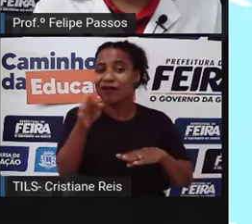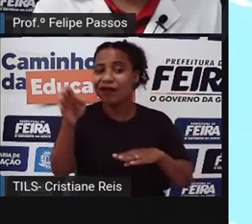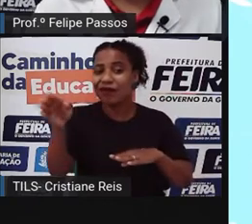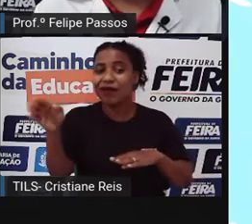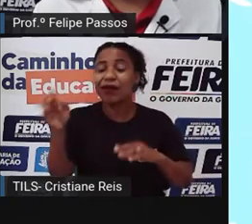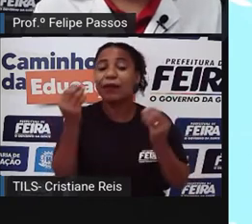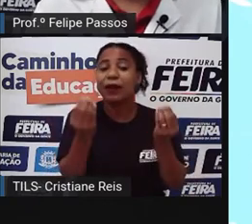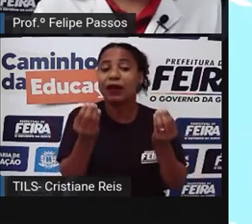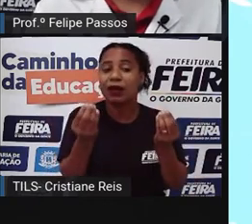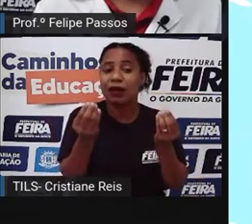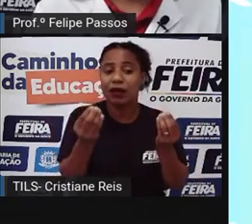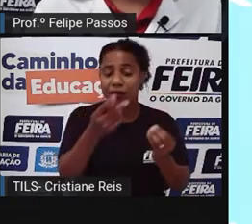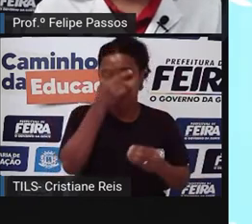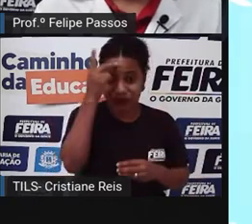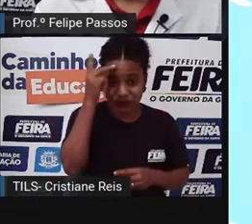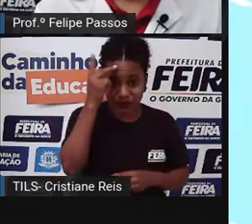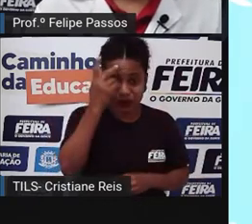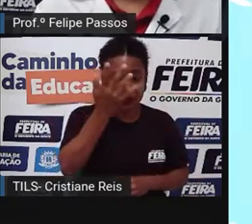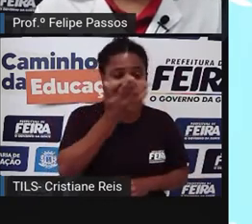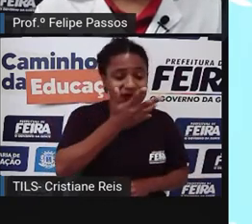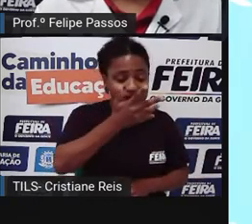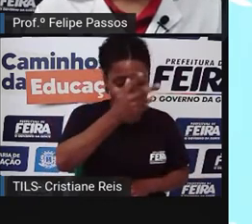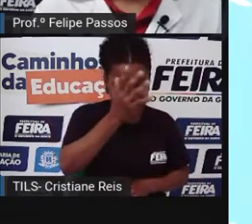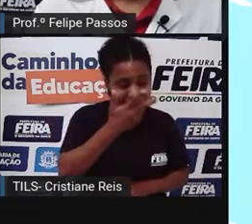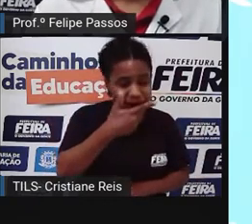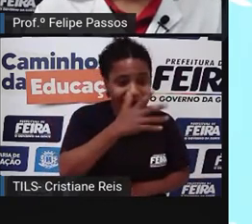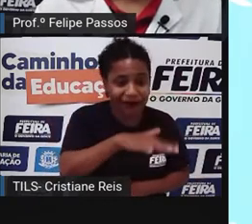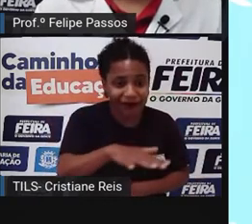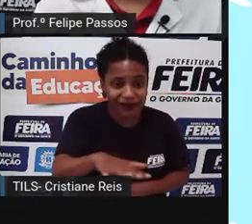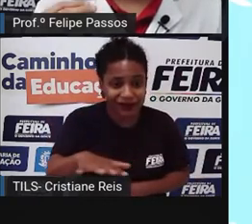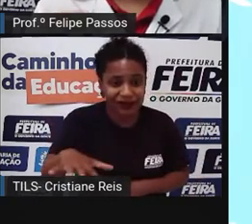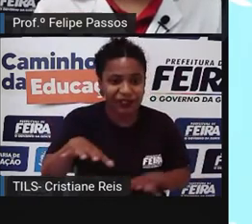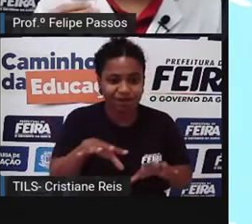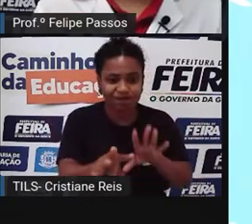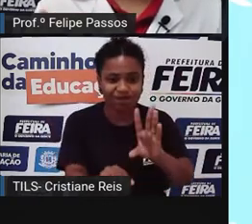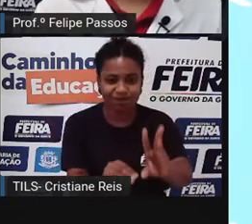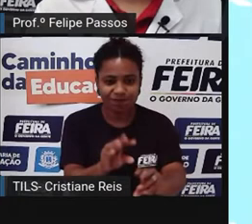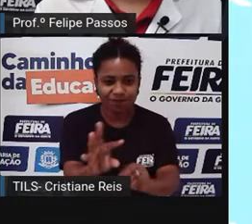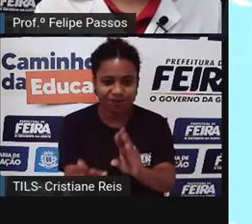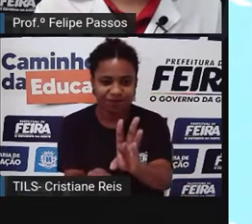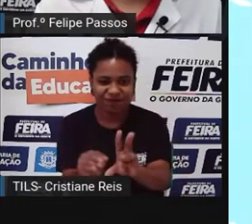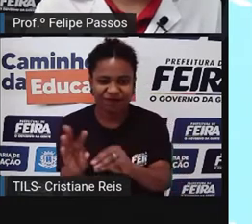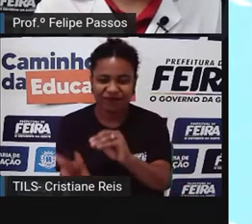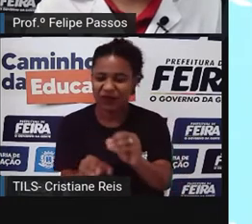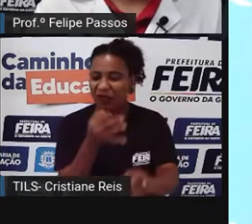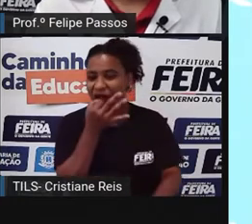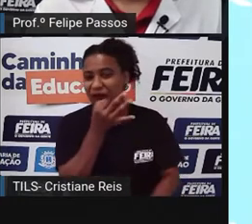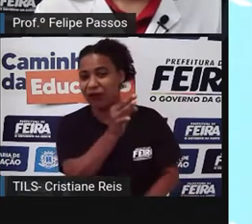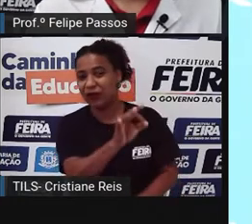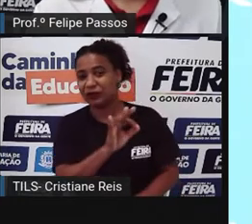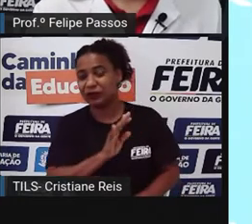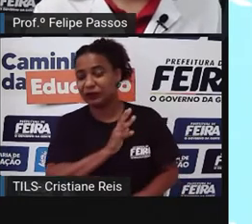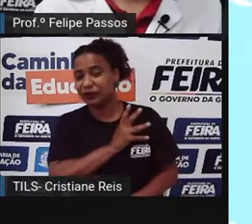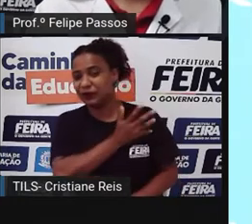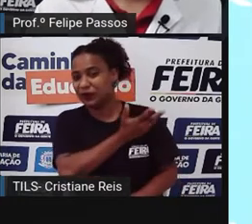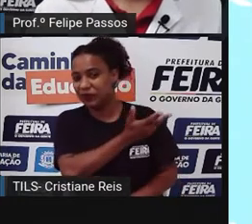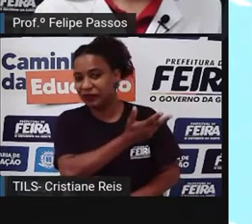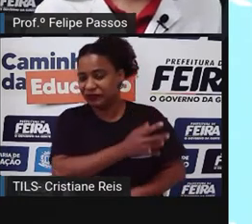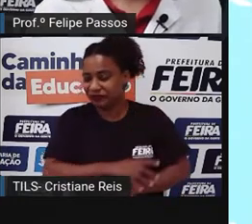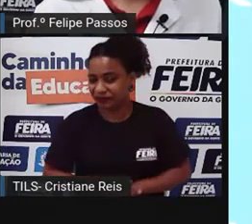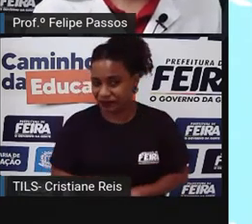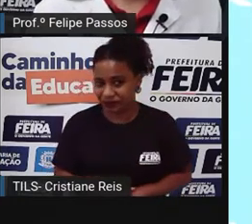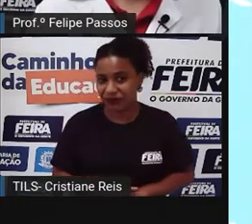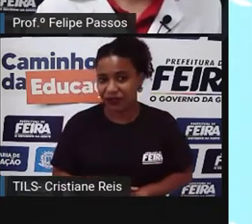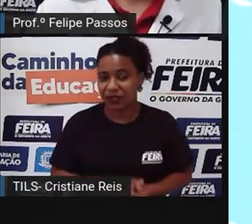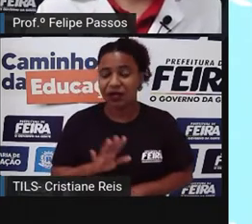crime absurdo, nojento. Então, assim, o que é que levou a gente a ter esse status? A nossa história,